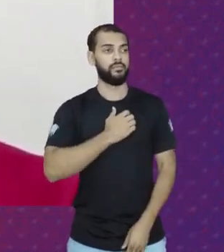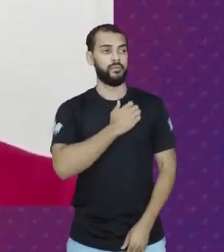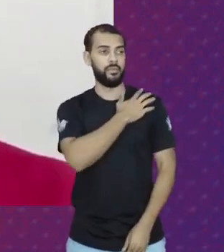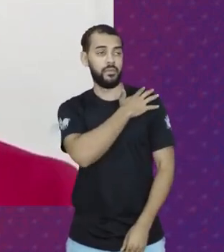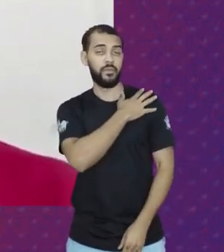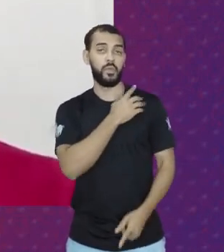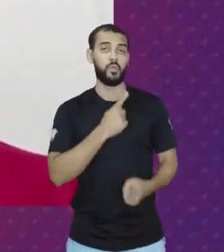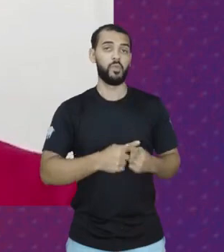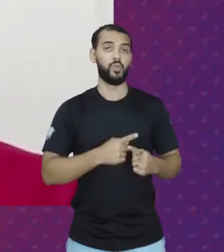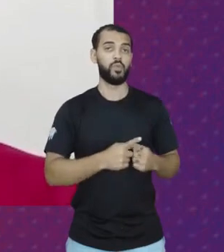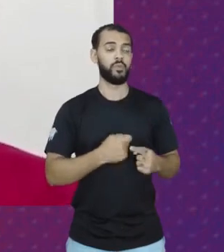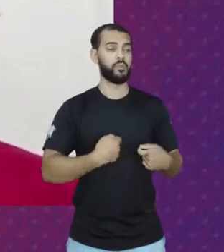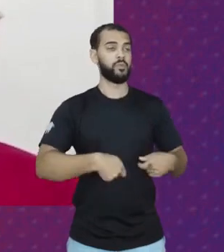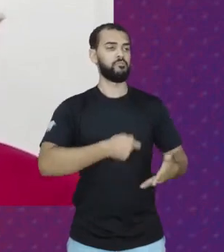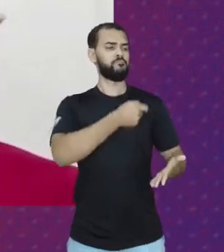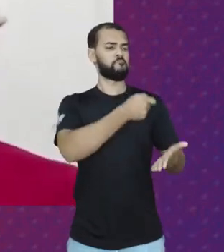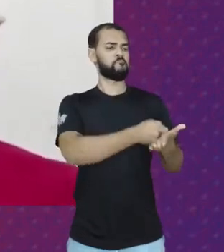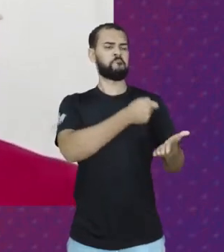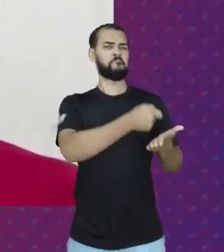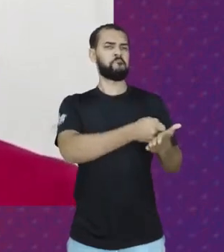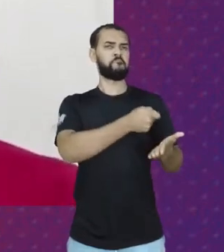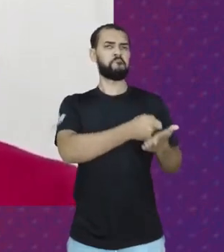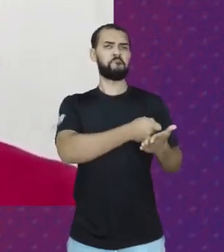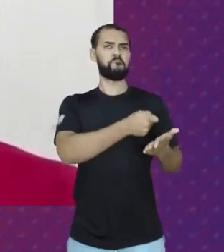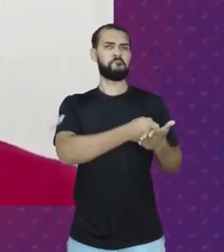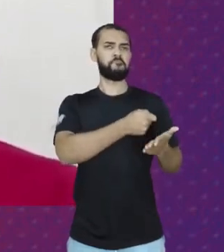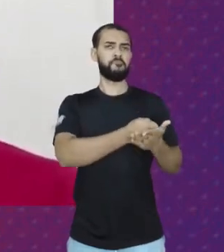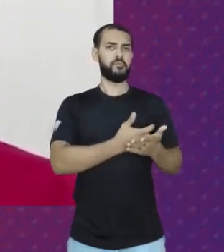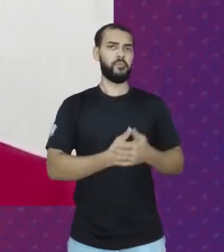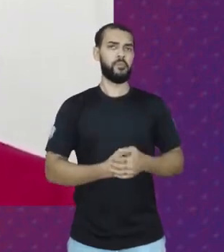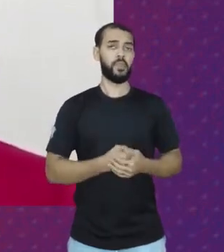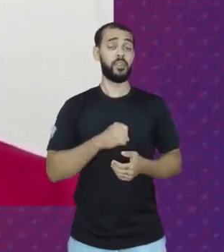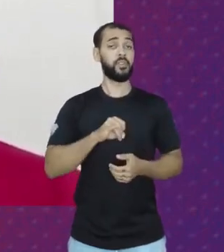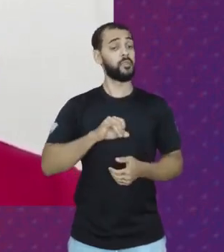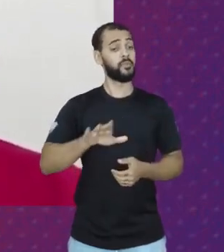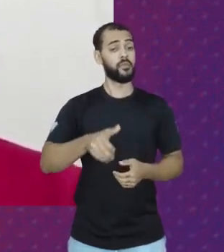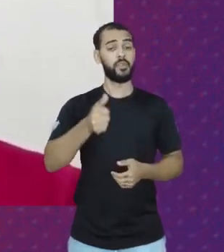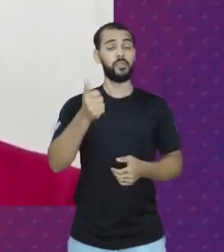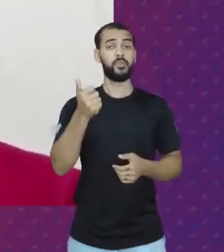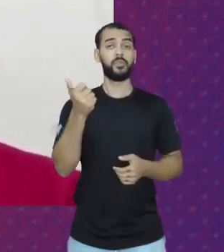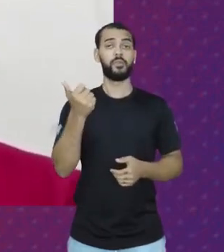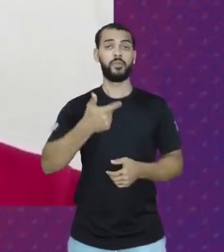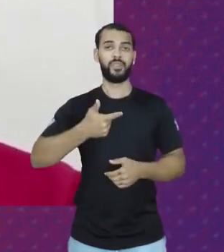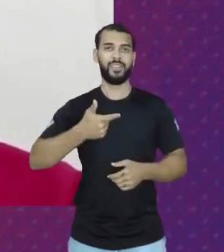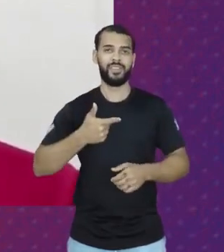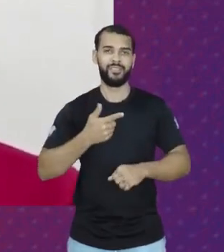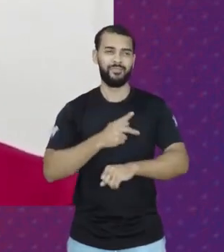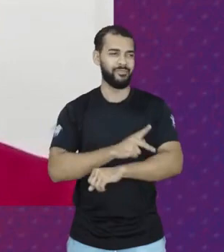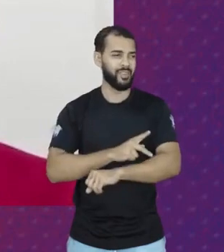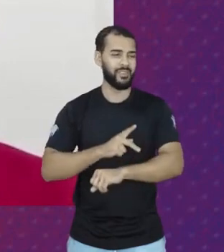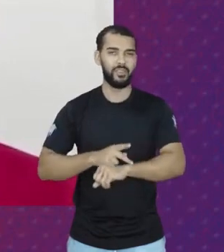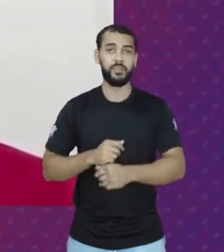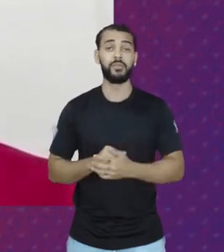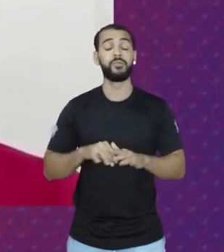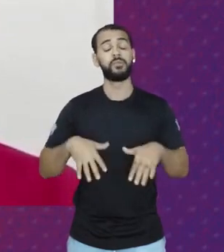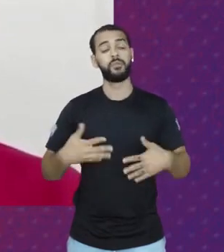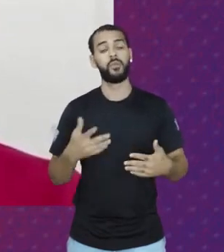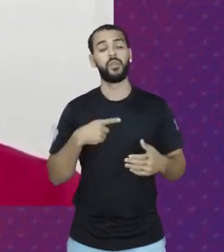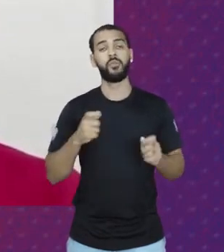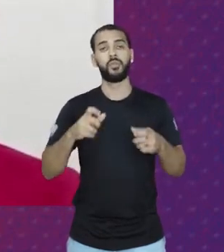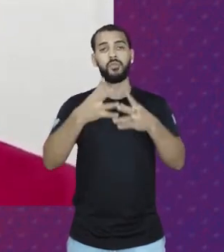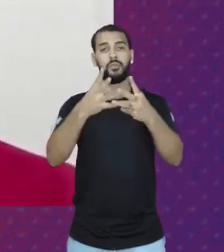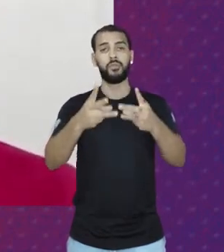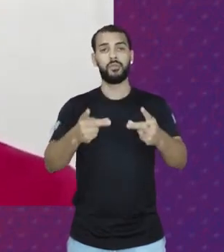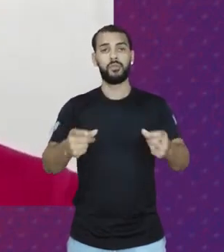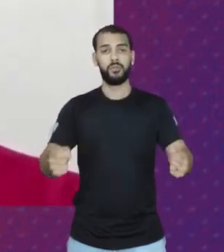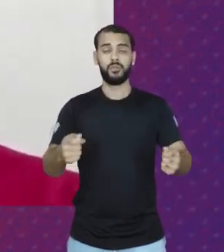o disciplinamento é maior do que os pactos pedagógicos. Então, a desconstrução disto